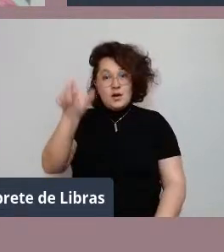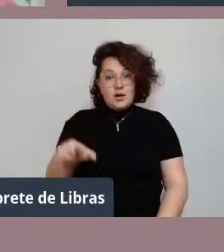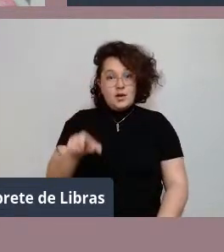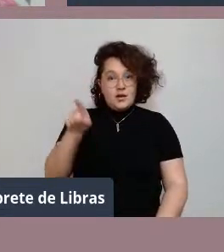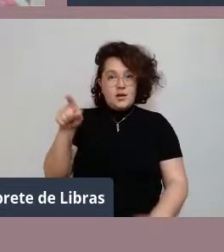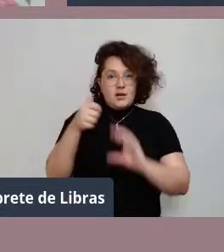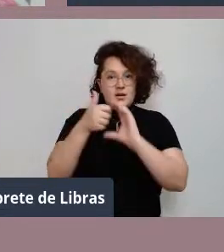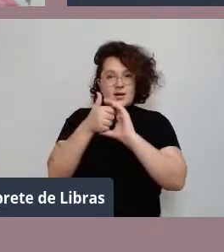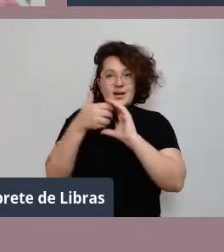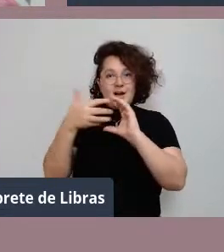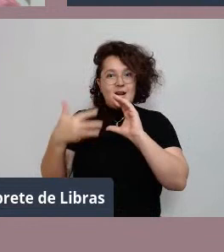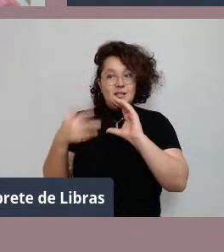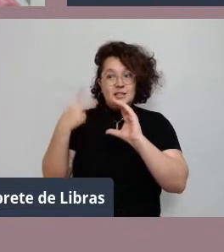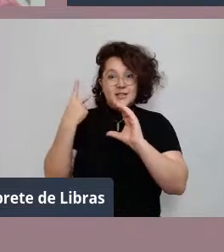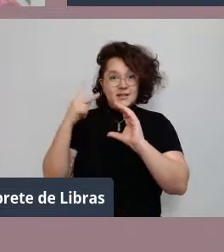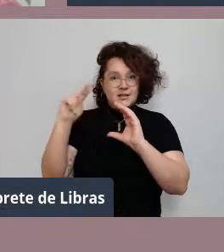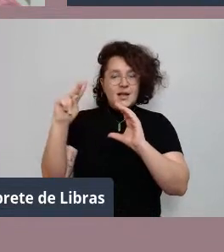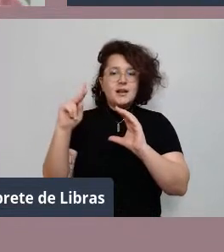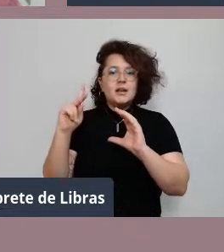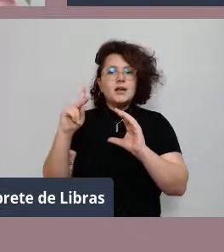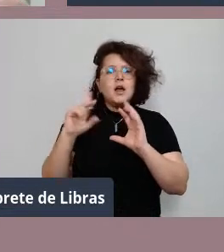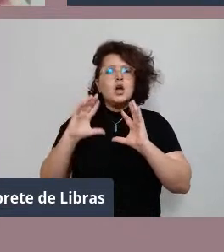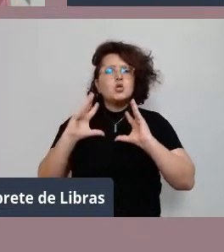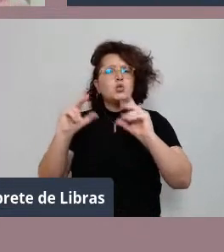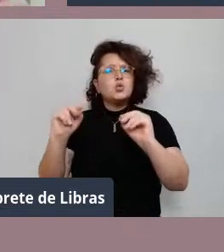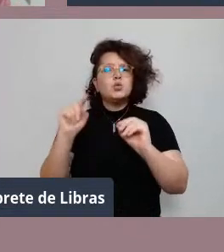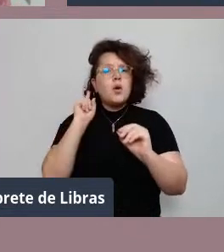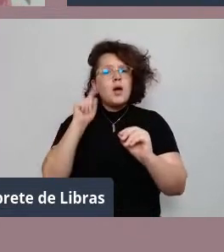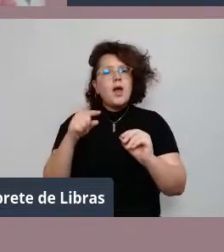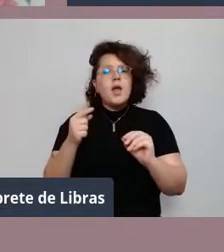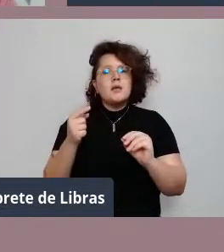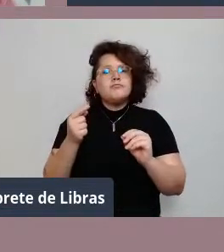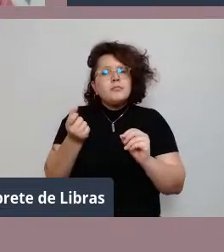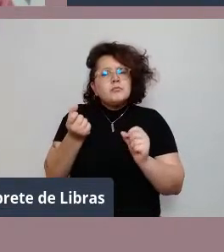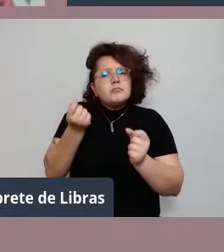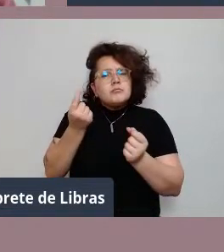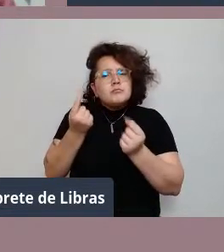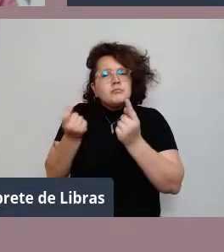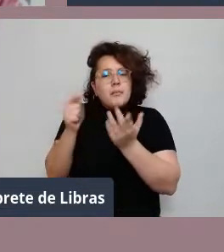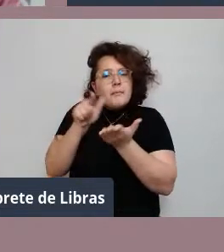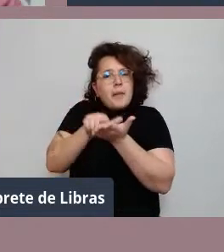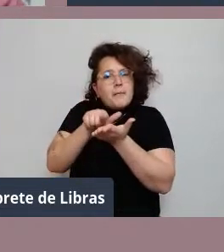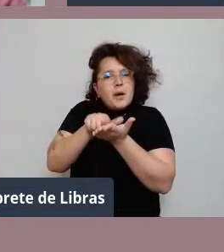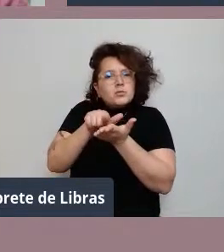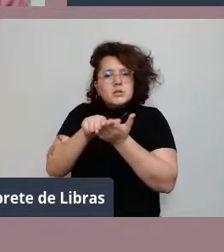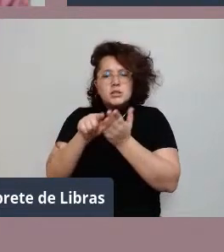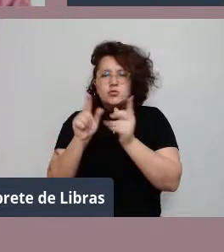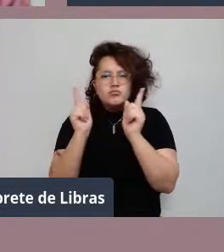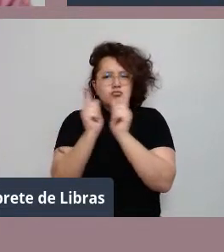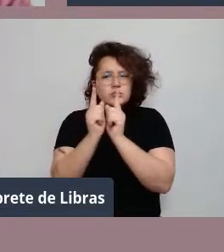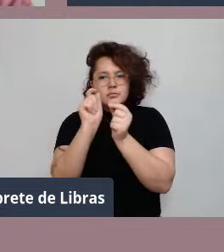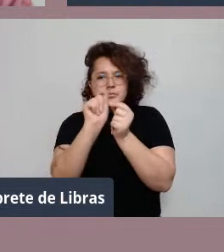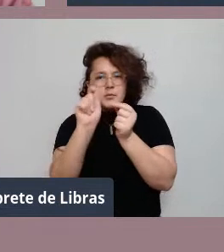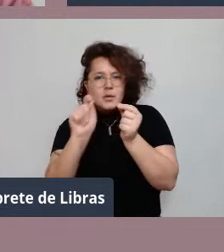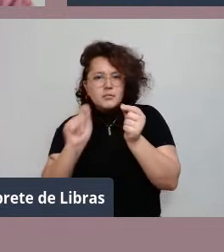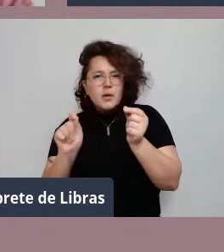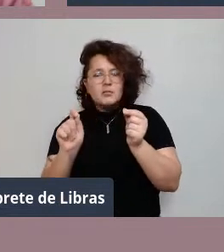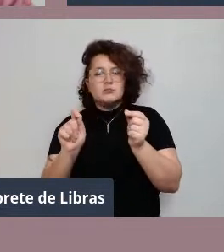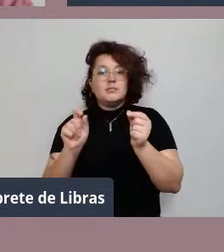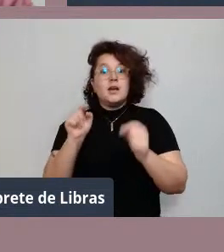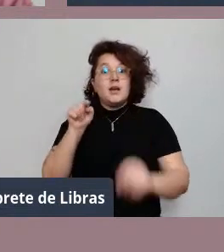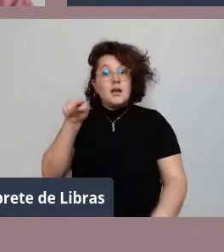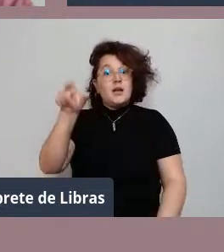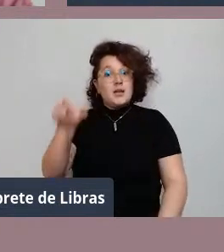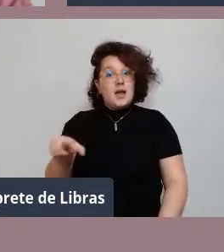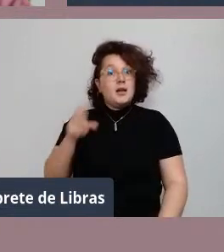muitas, tudo muito fragmentário, em papeizinhos e tal, e a Clarice, ela tinha um